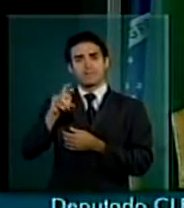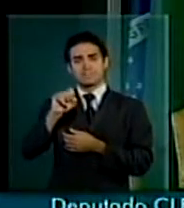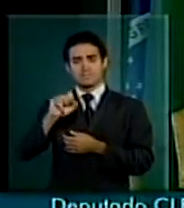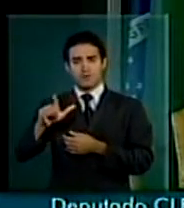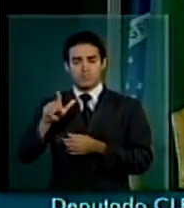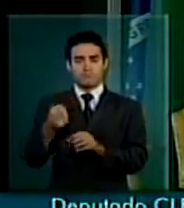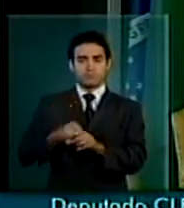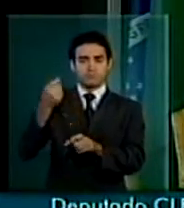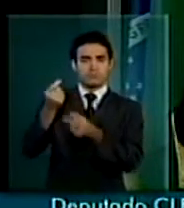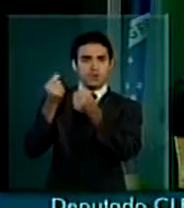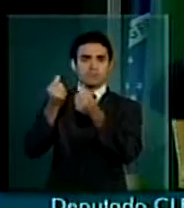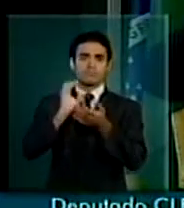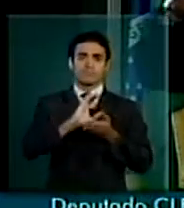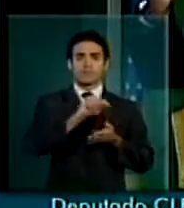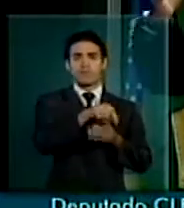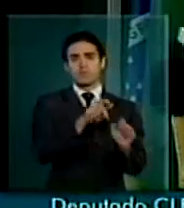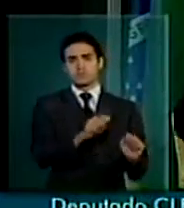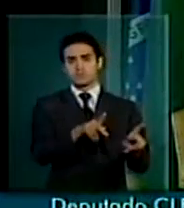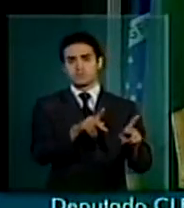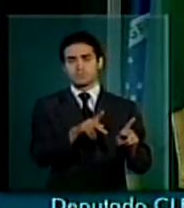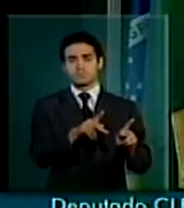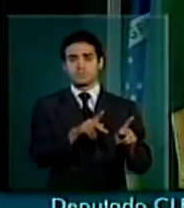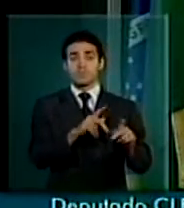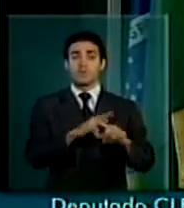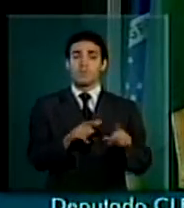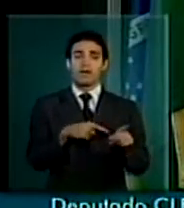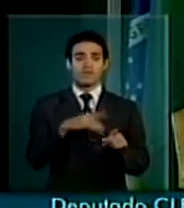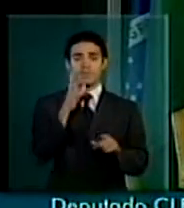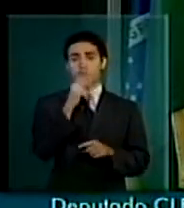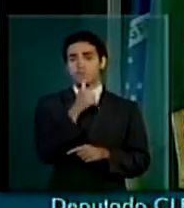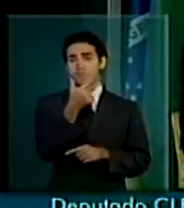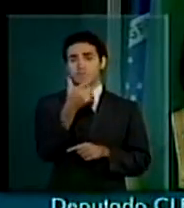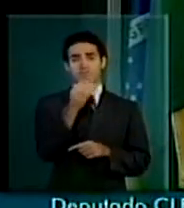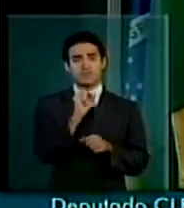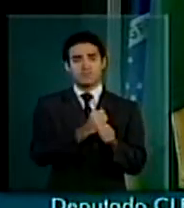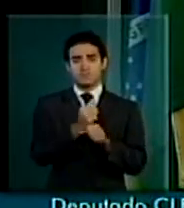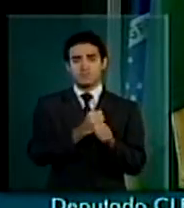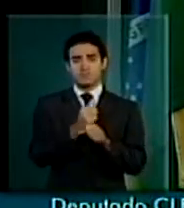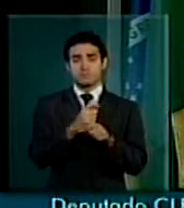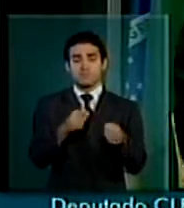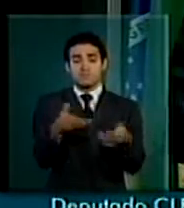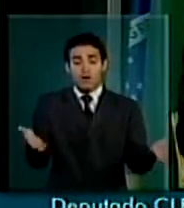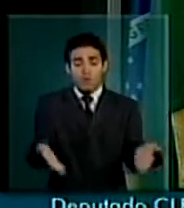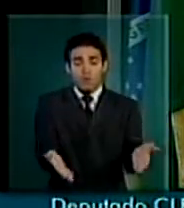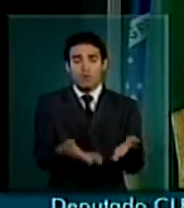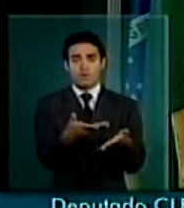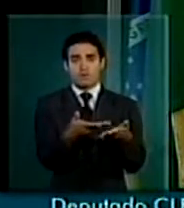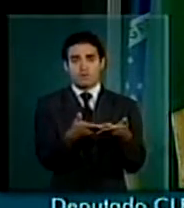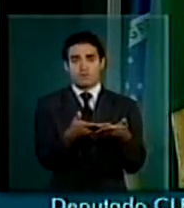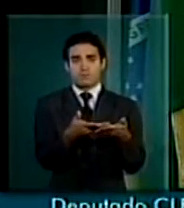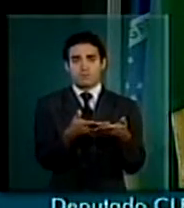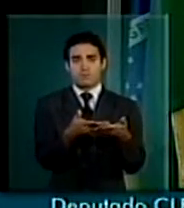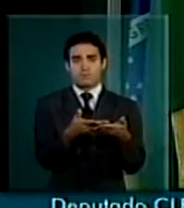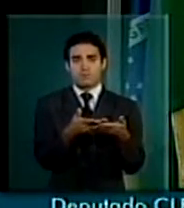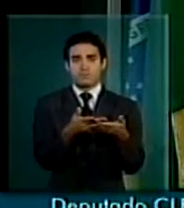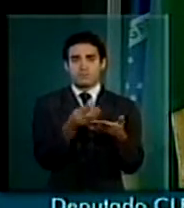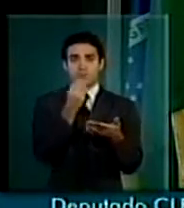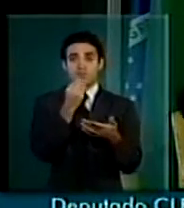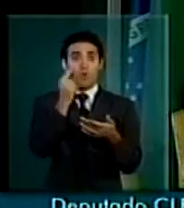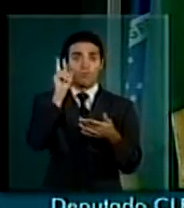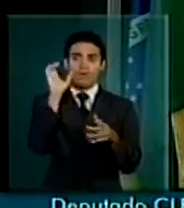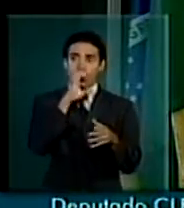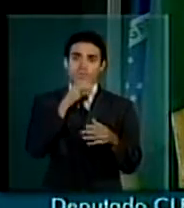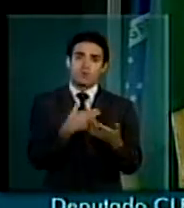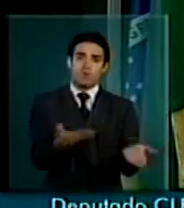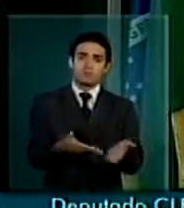oriundos do pré-sal. Mas isso é algo, por exemplo, daqui a 10 anos. E nós precisamos fazer um gesto para agora, para ontem, se possível. Ou seja,